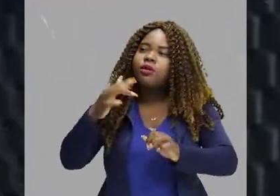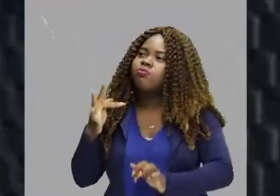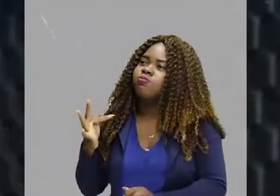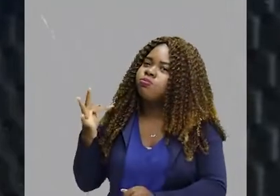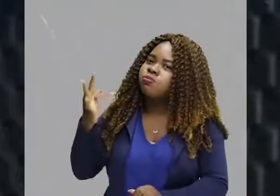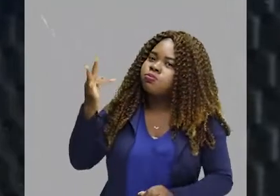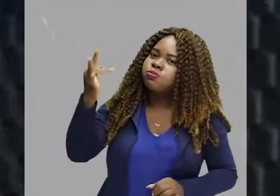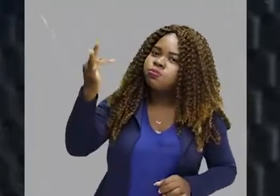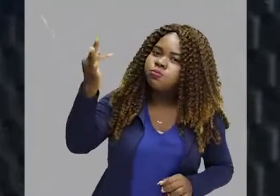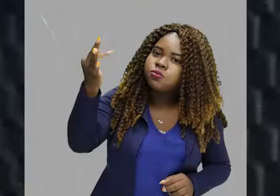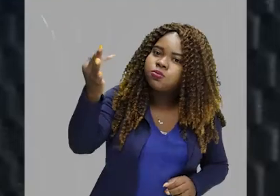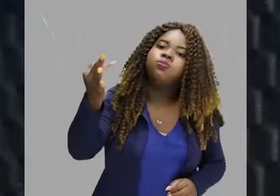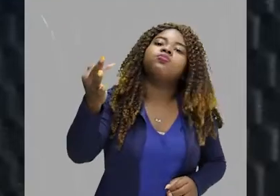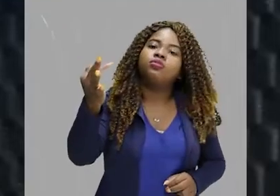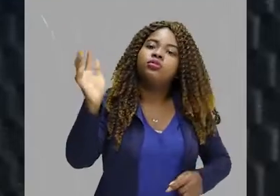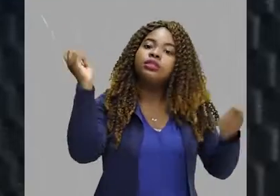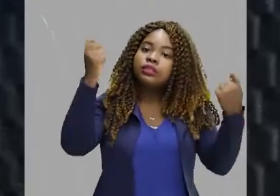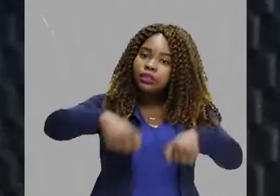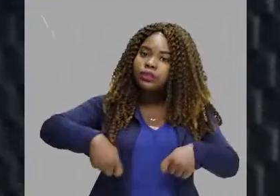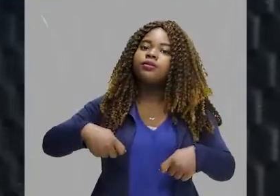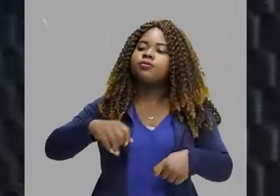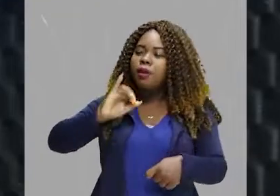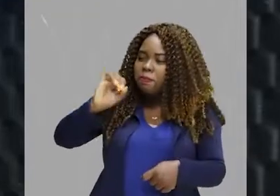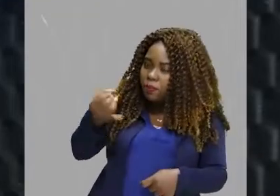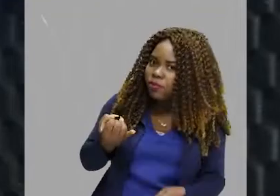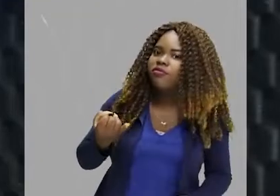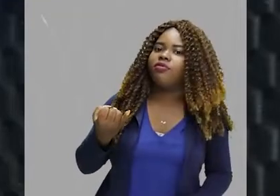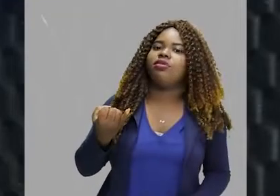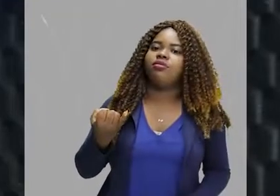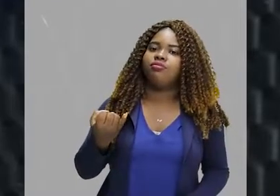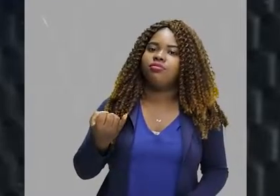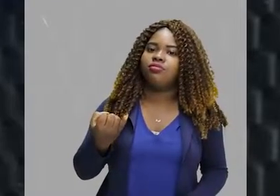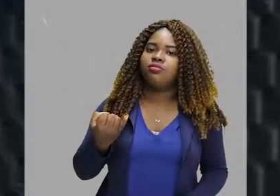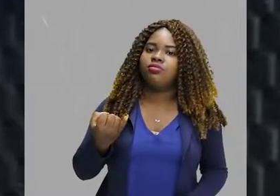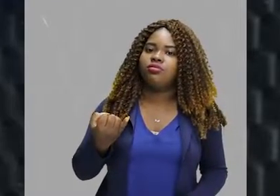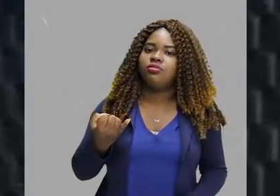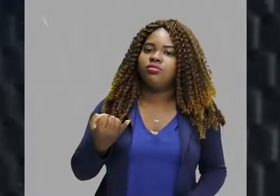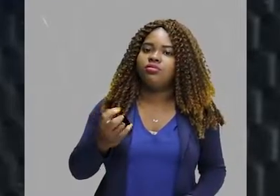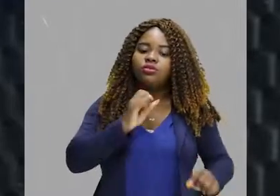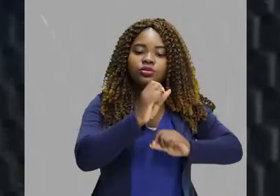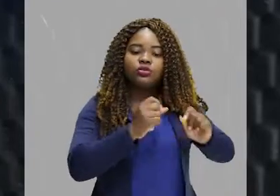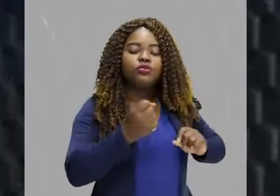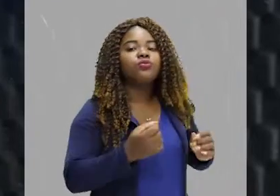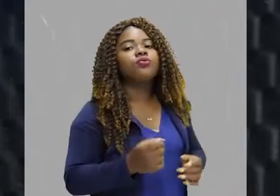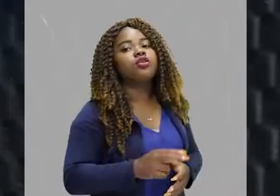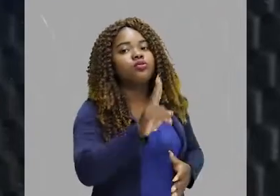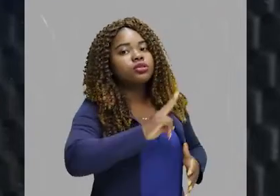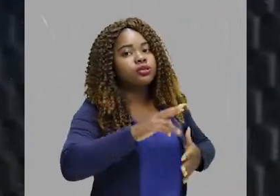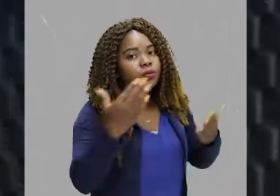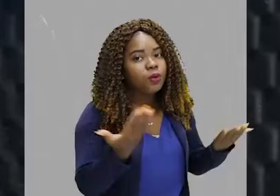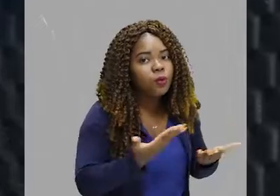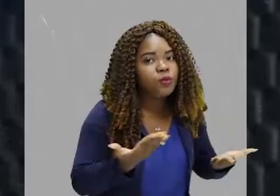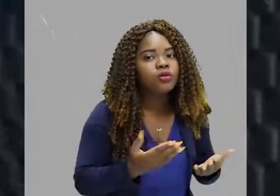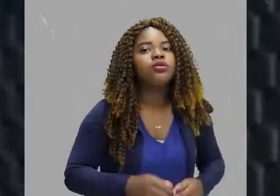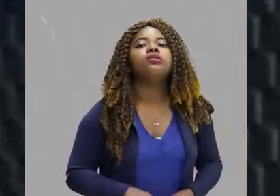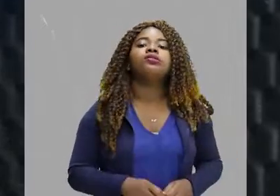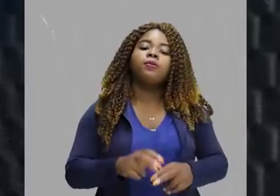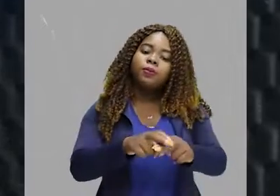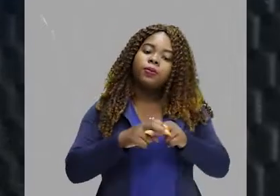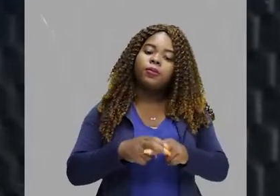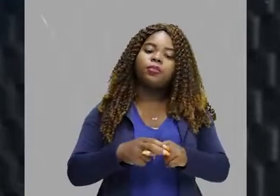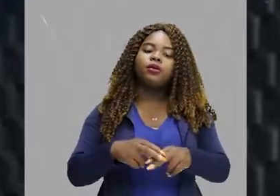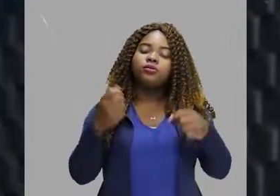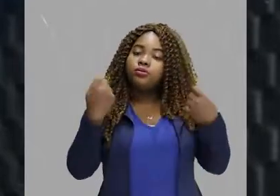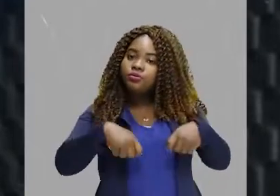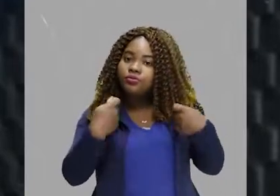gerações futuras possam usufruir daquilo que a gente usufrui hoje, certo? Então, por isso é necessária essa mudança de